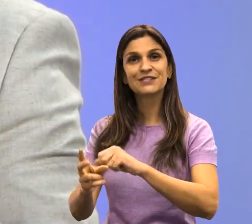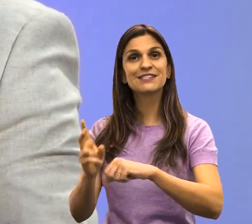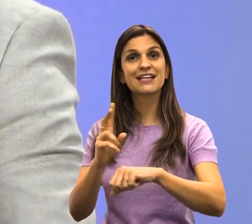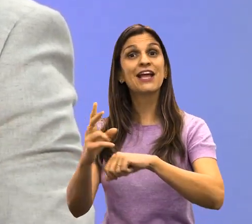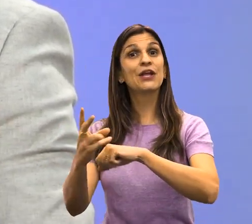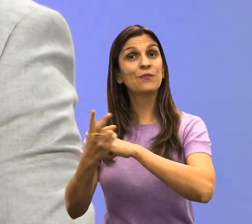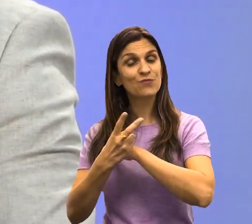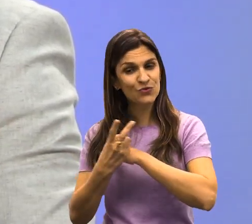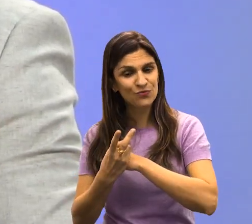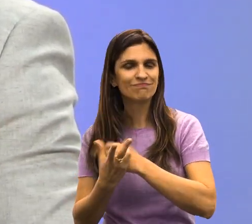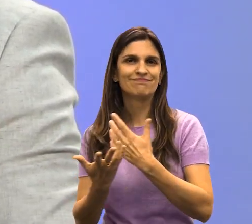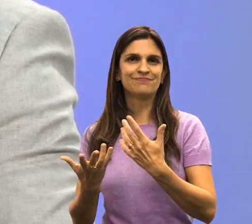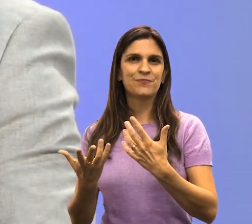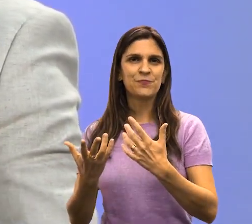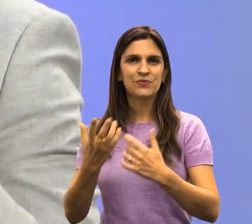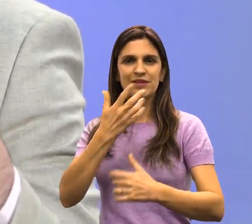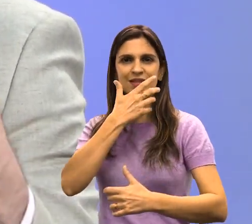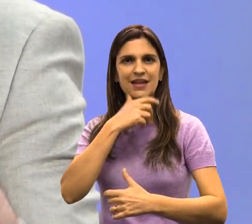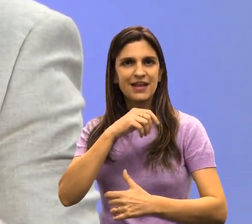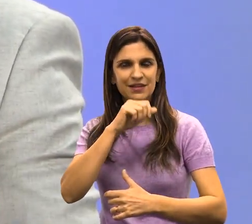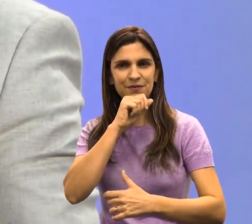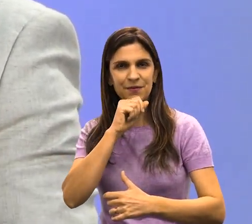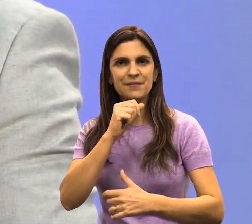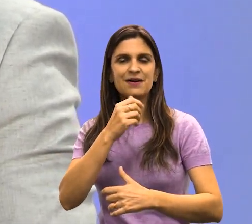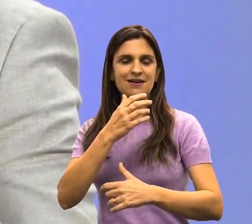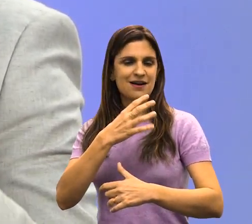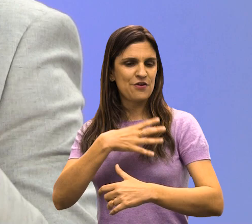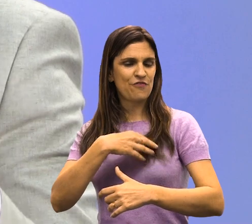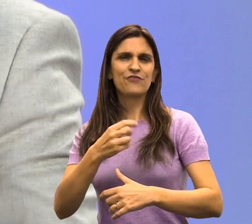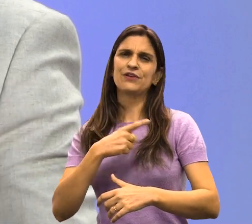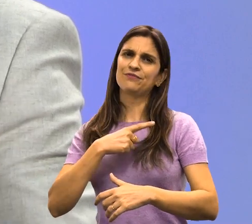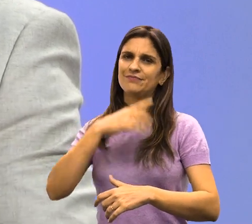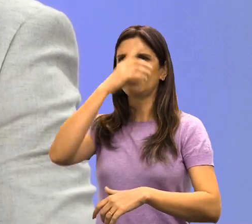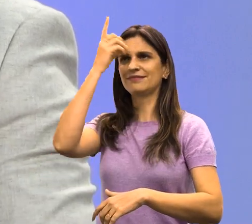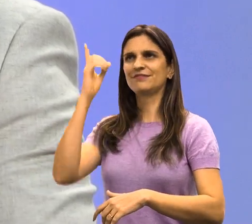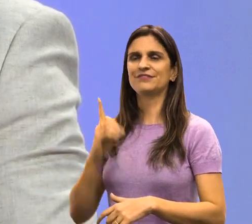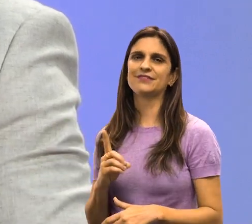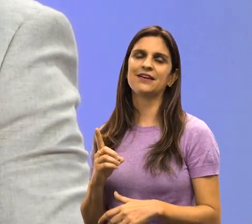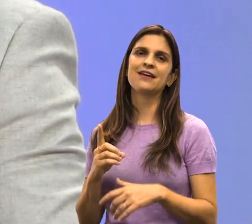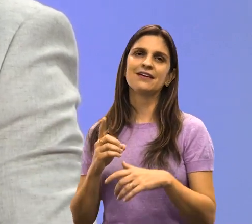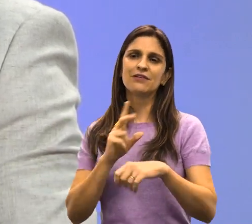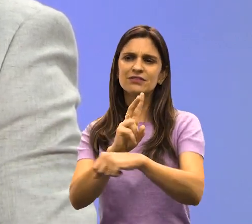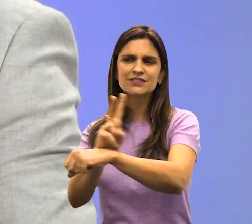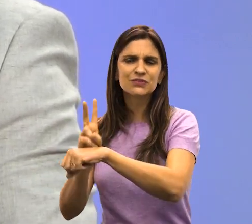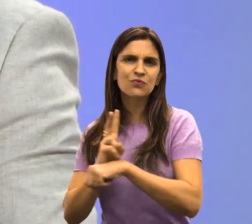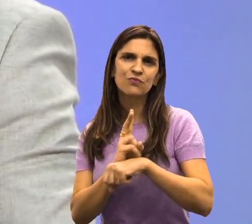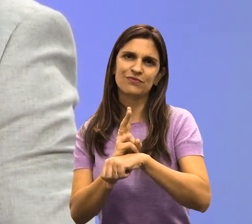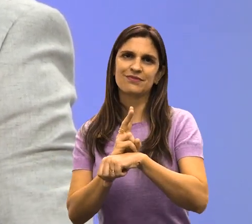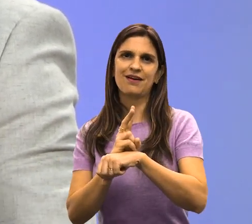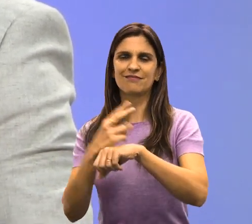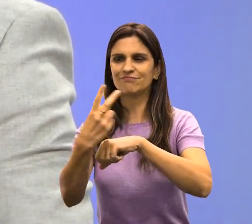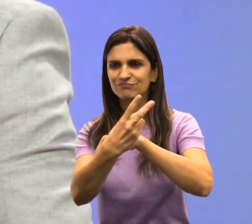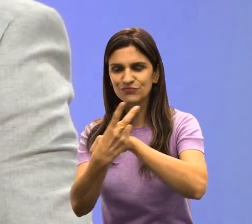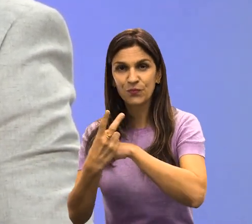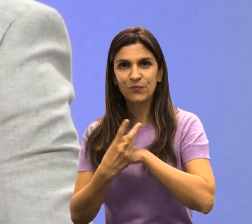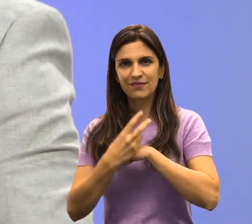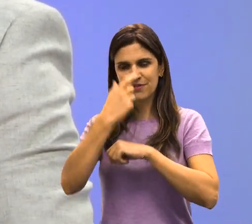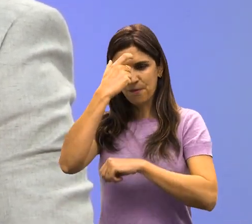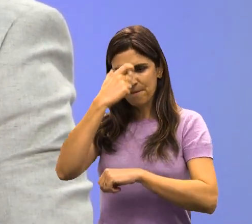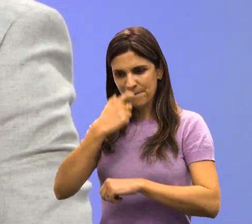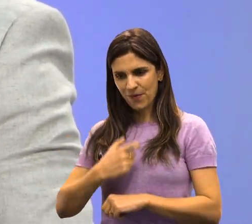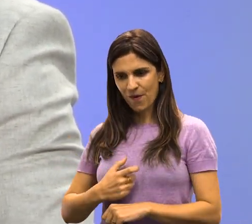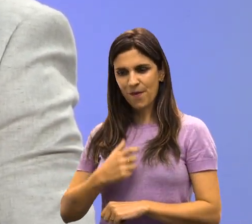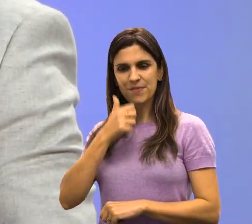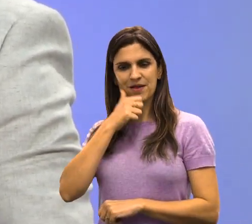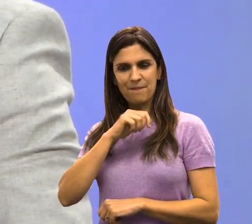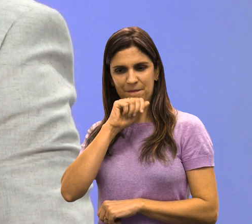bem, né, se o pai está bem, se a criança está bem, nós temos a garantia,